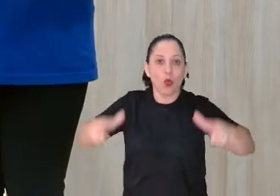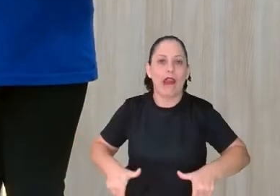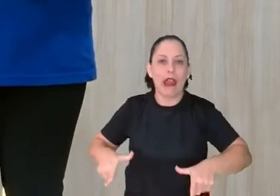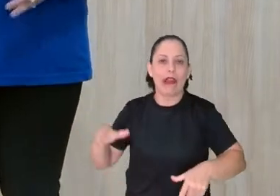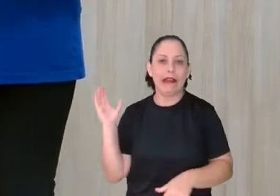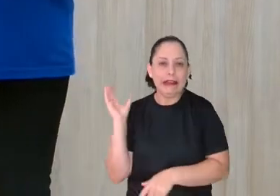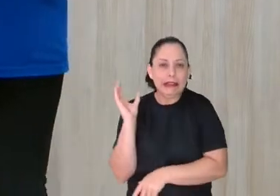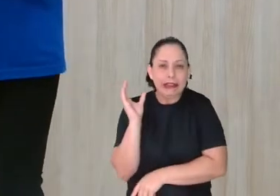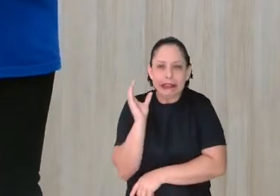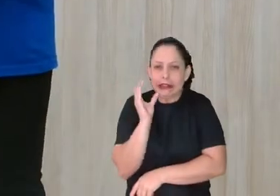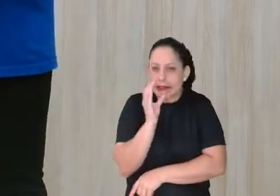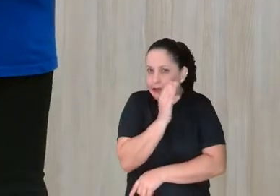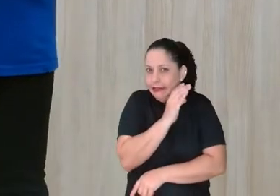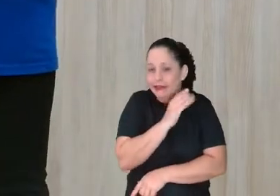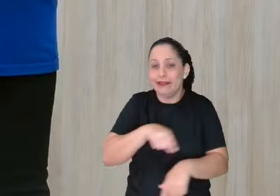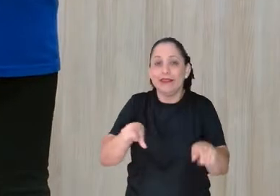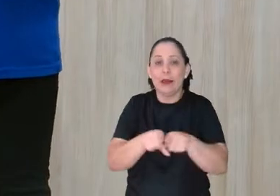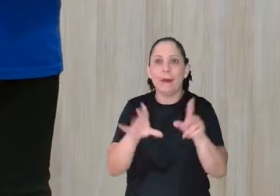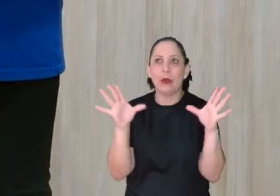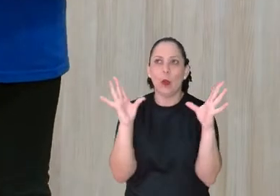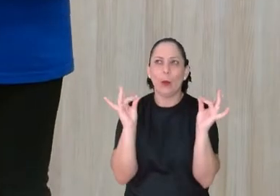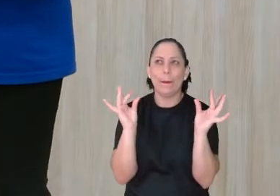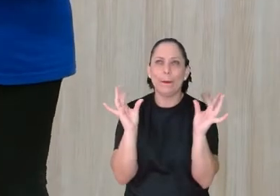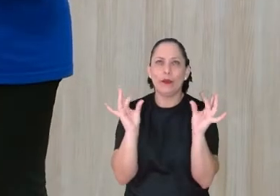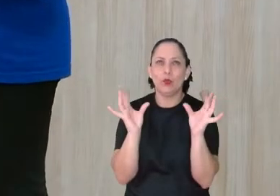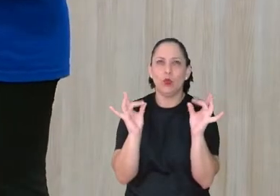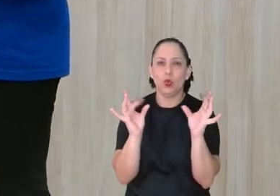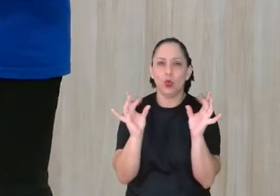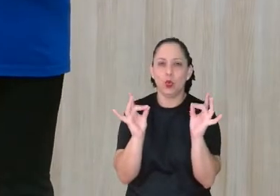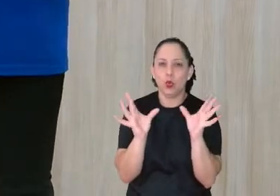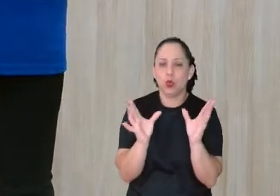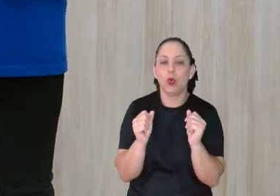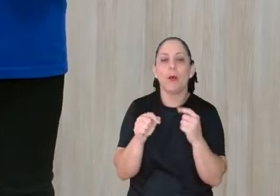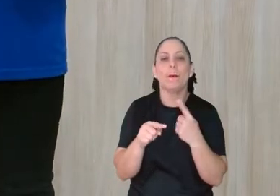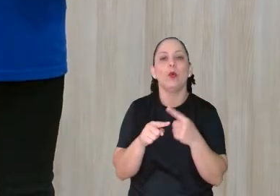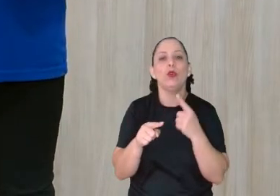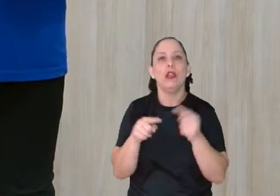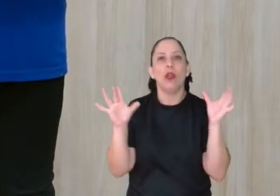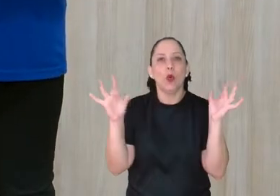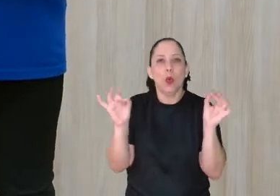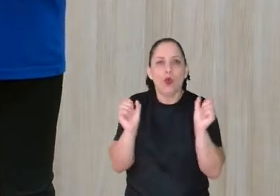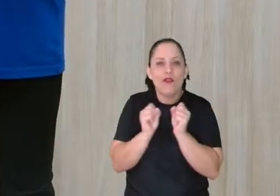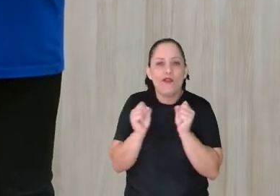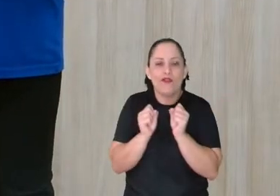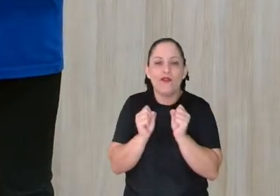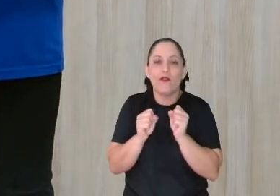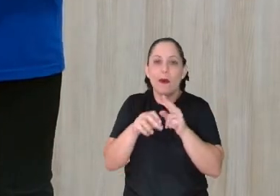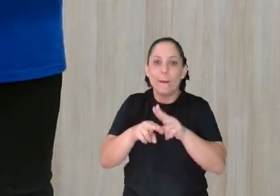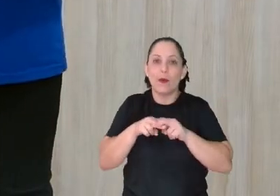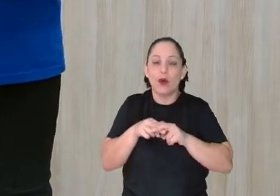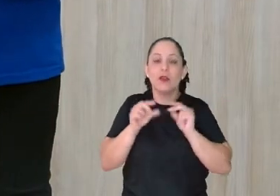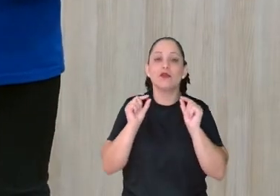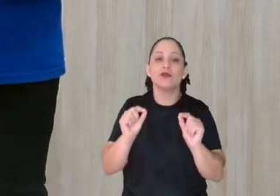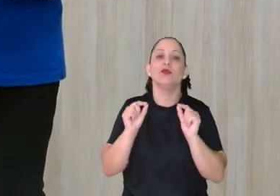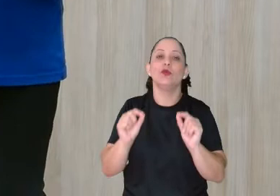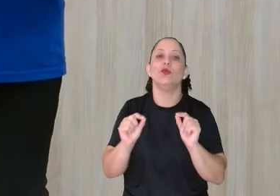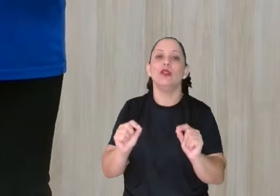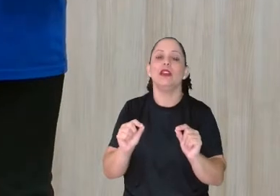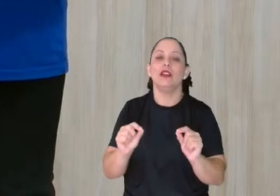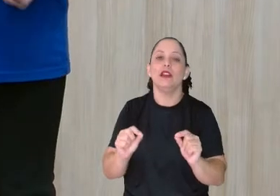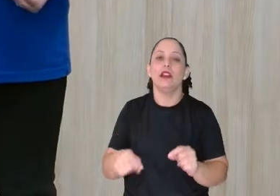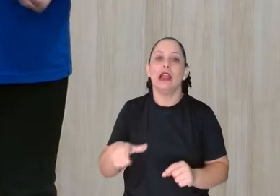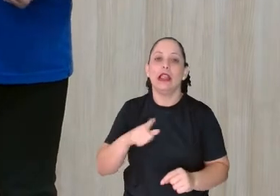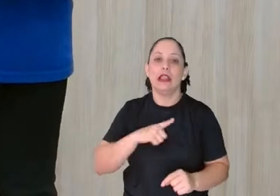Bem interessante, né? Quente e úmido. A umidade se deve, gente, pela quantidade aí da transpiração, né, e